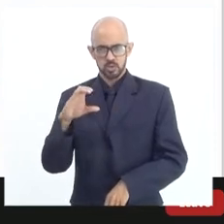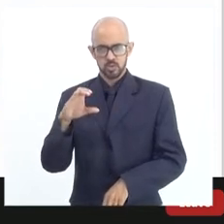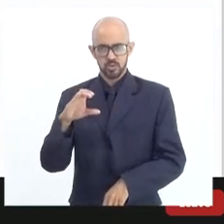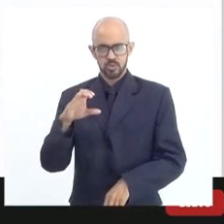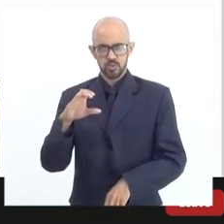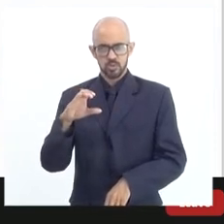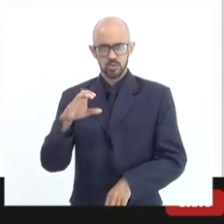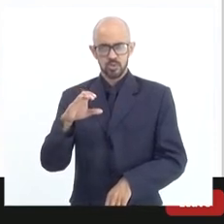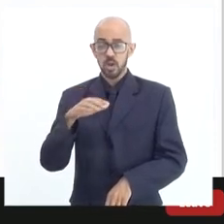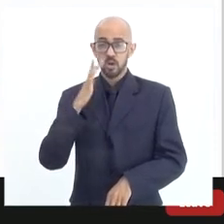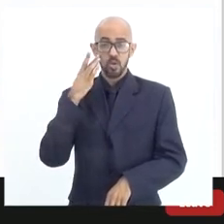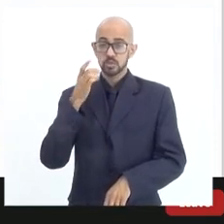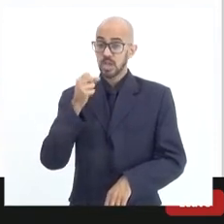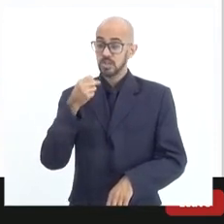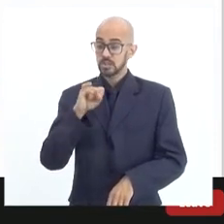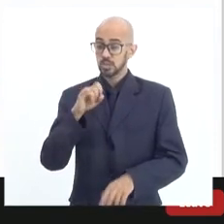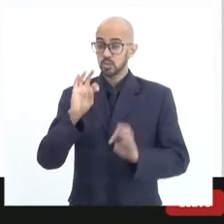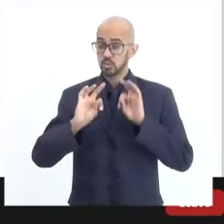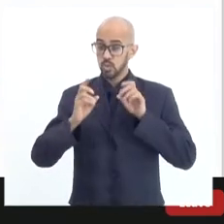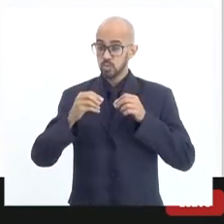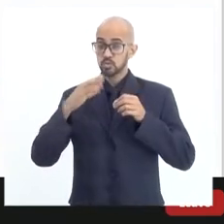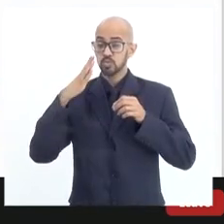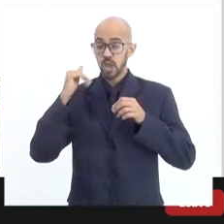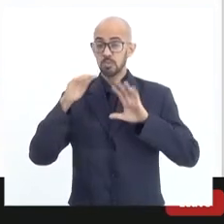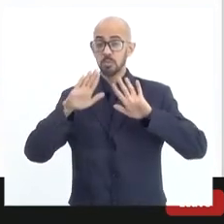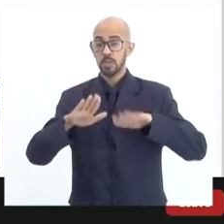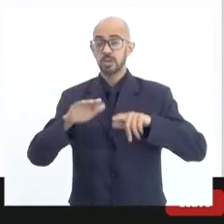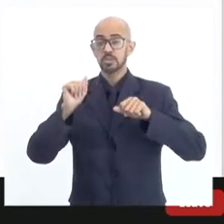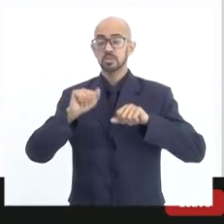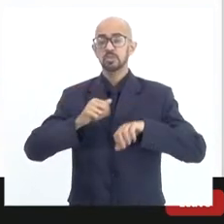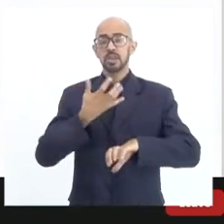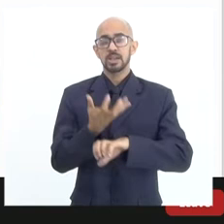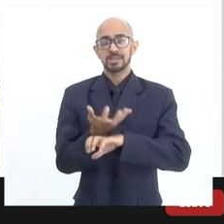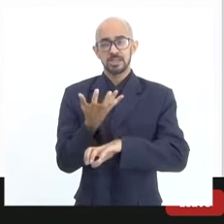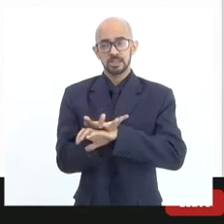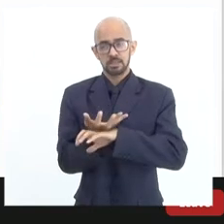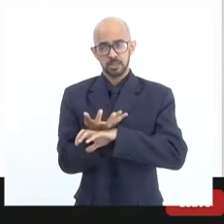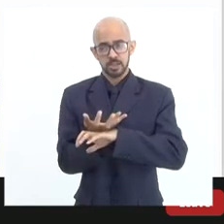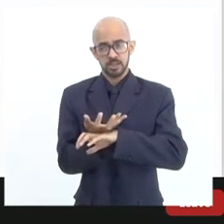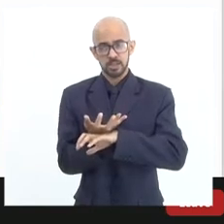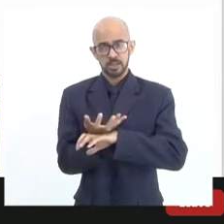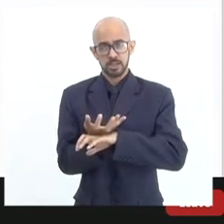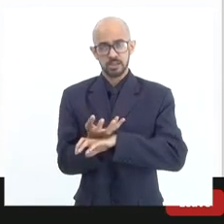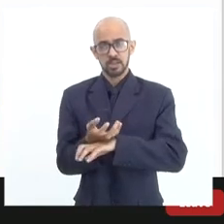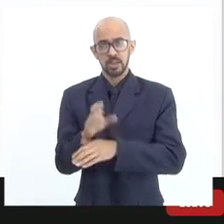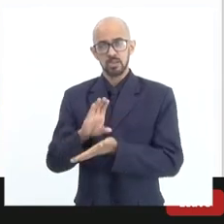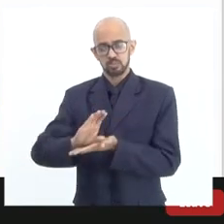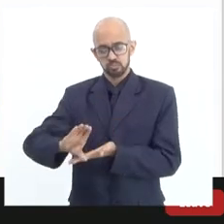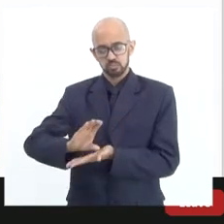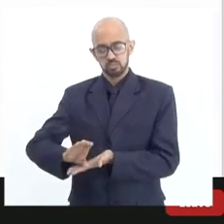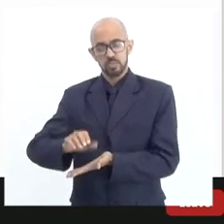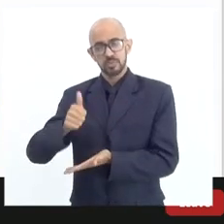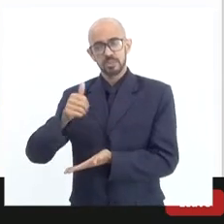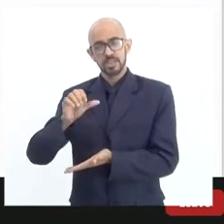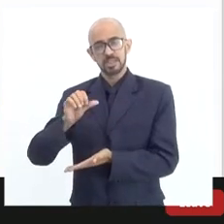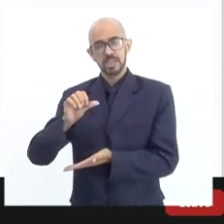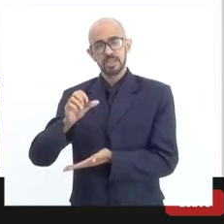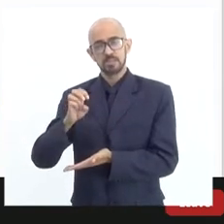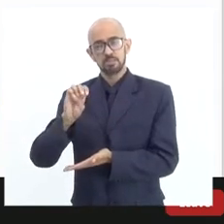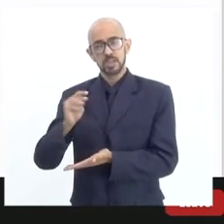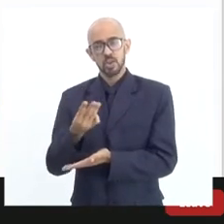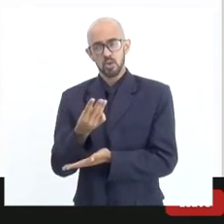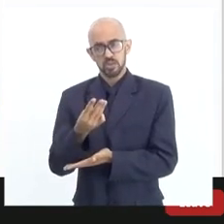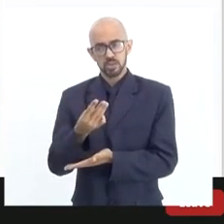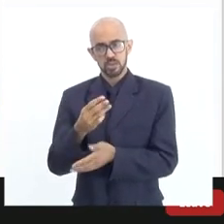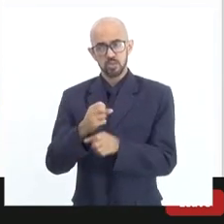sei se a gente sabe, se todo mundo sabe, mas com essa disciplina de ensino religioso se gasta 16 milhões por ano. Então, esse é um